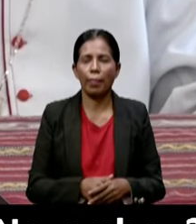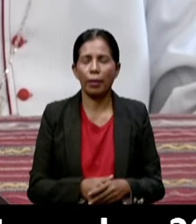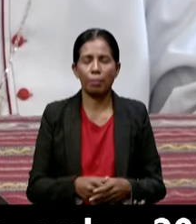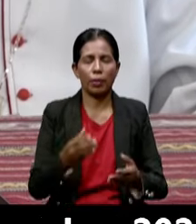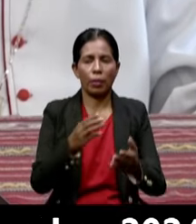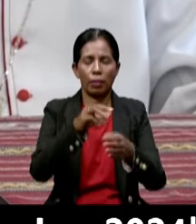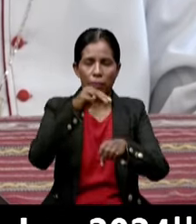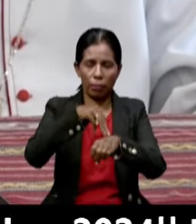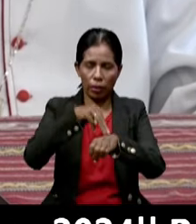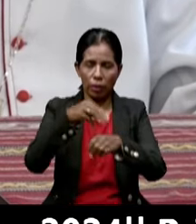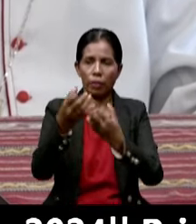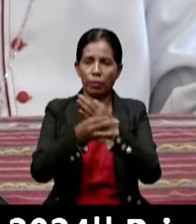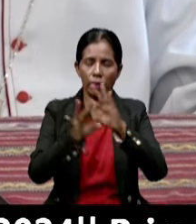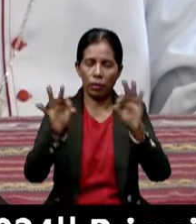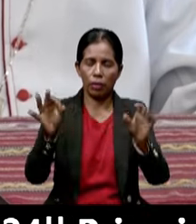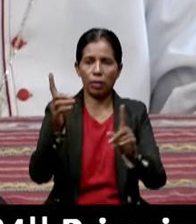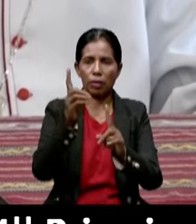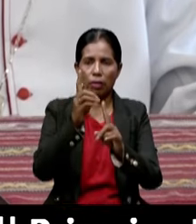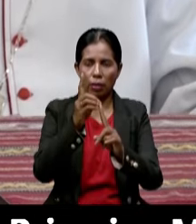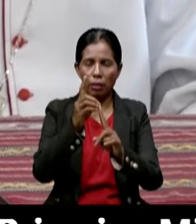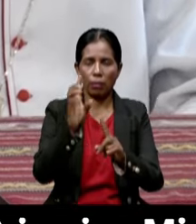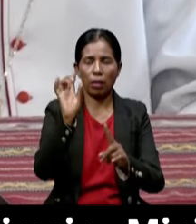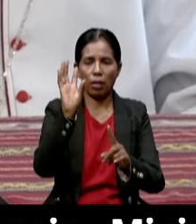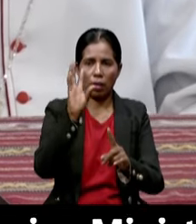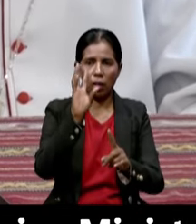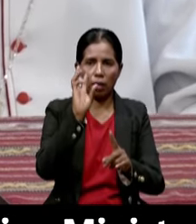Missa termina às 18 e